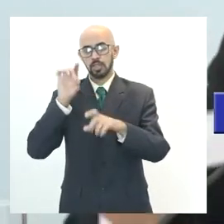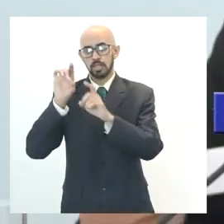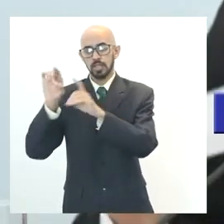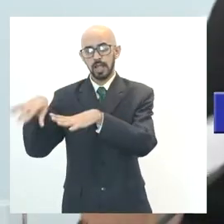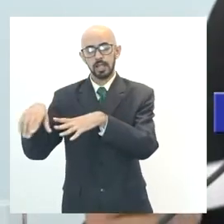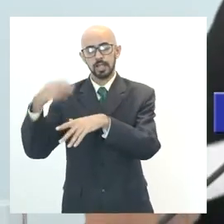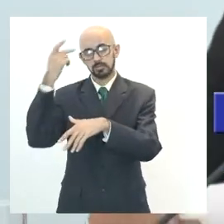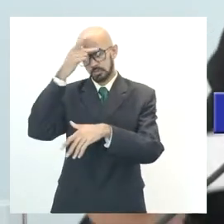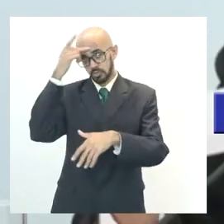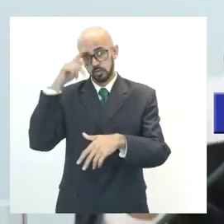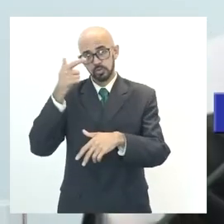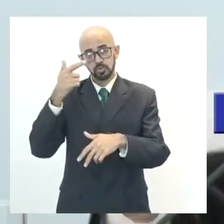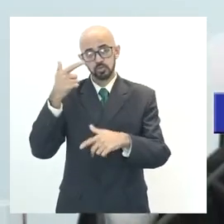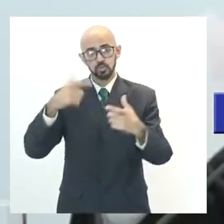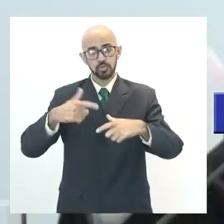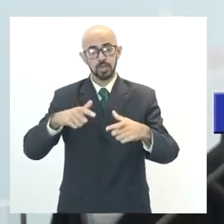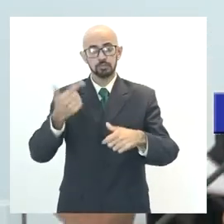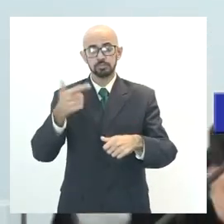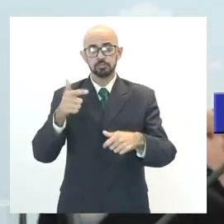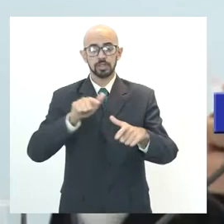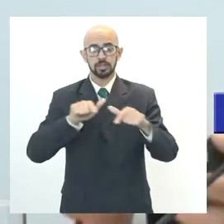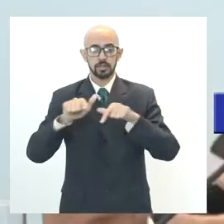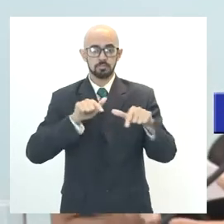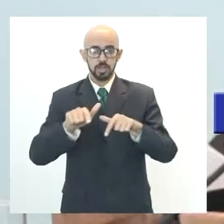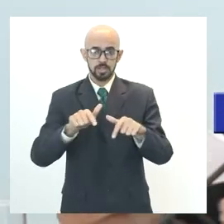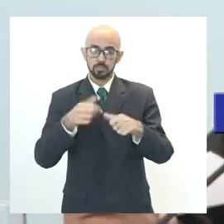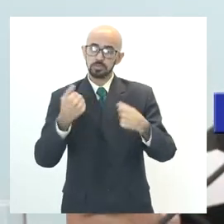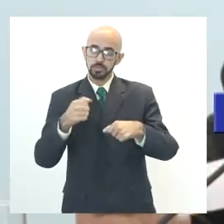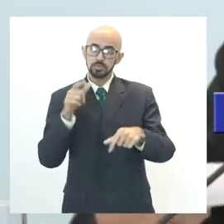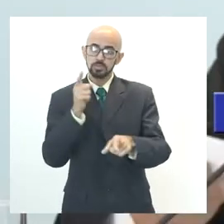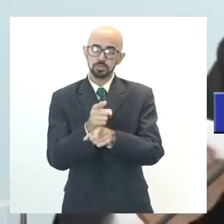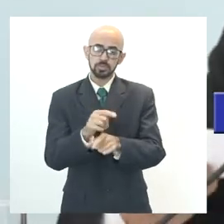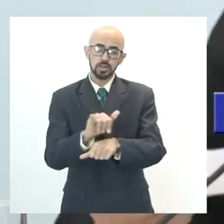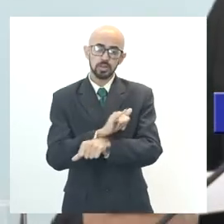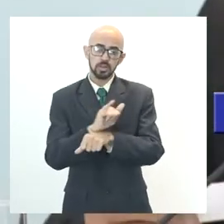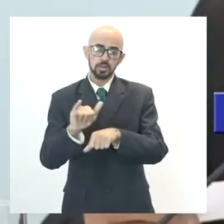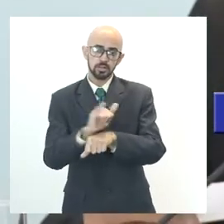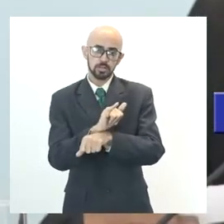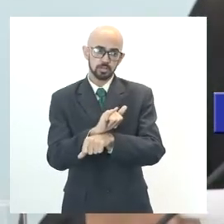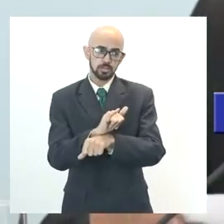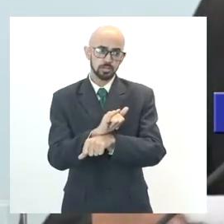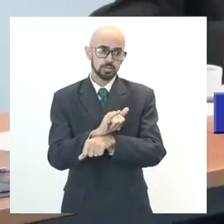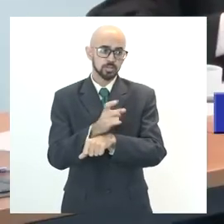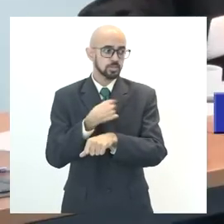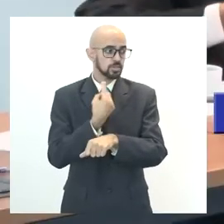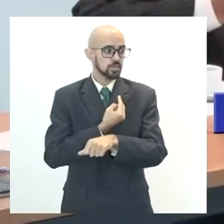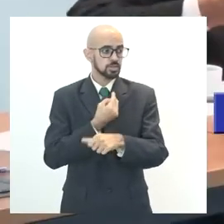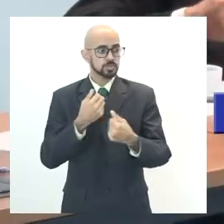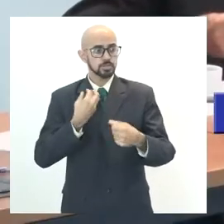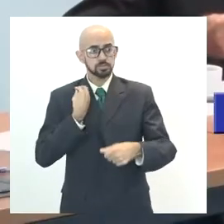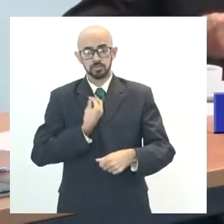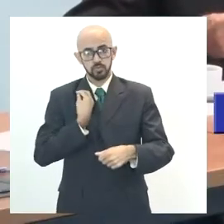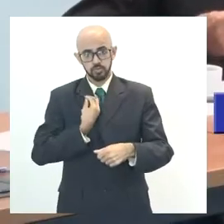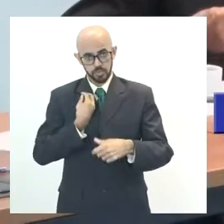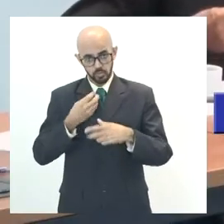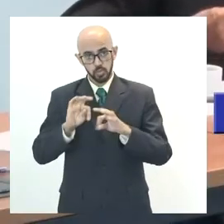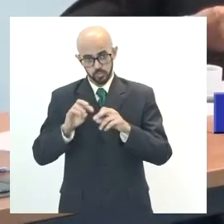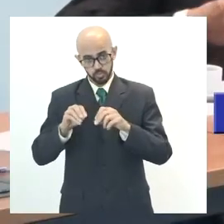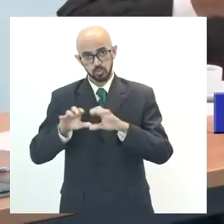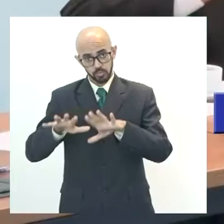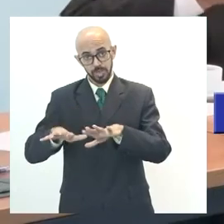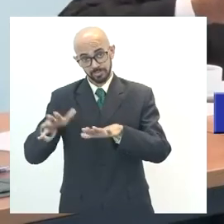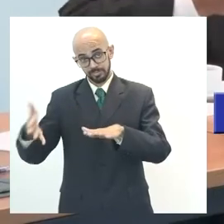no desemprego é preciso encontrar alternativas e nós estamos convivendo com tudo isto de qualquer maneira